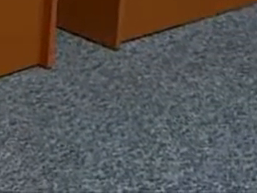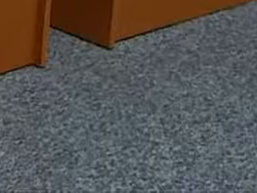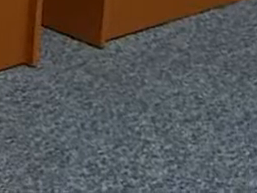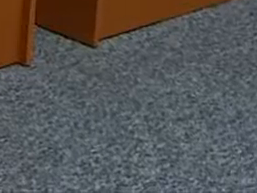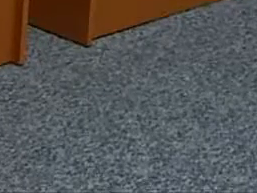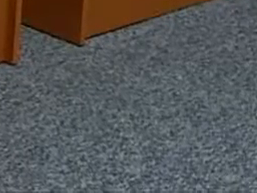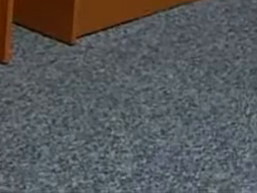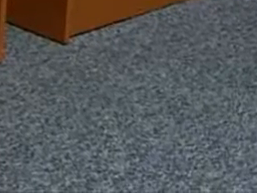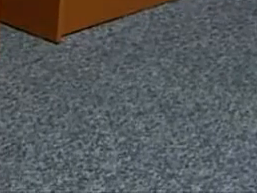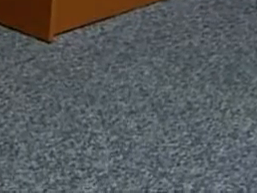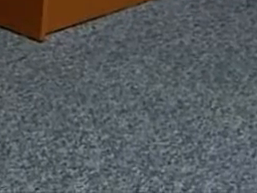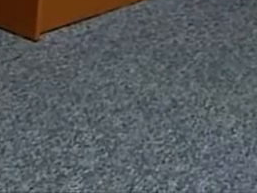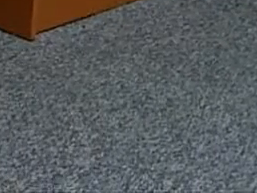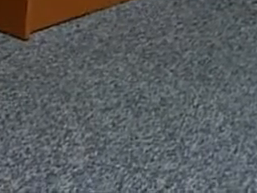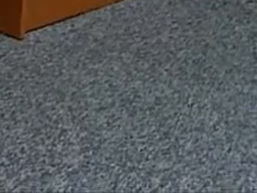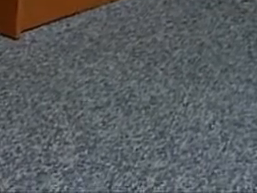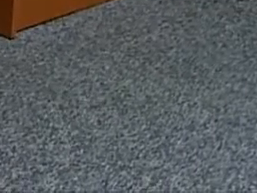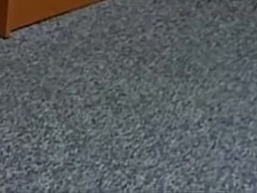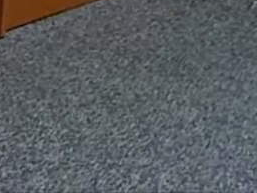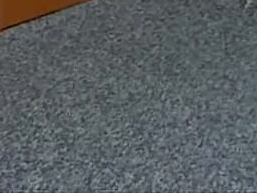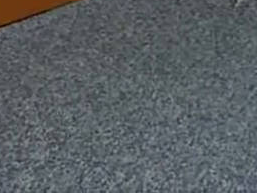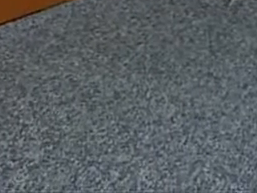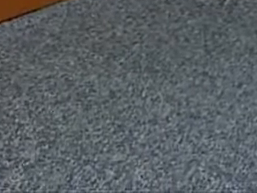dos homens. Amém?